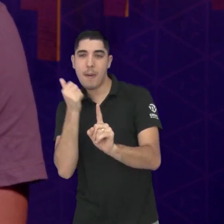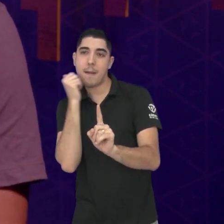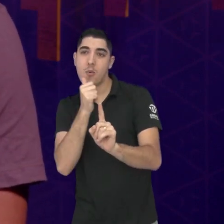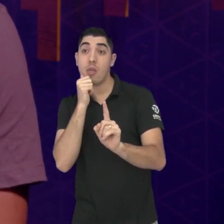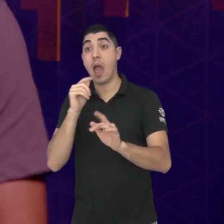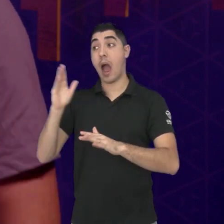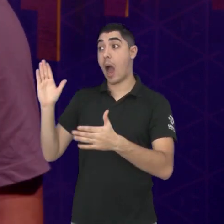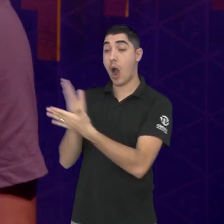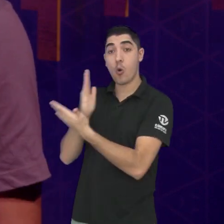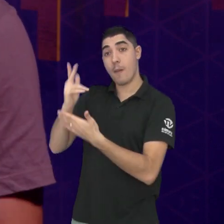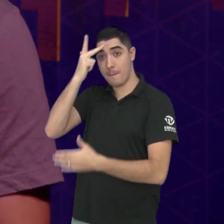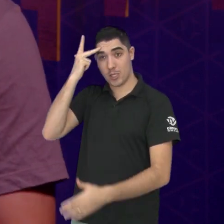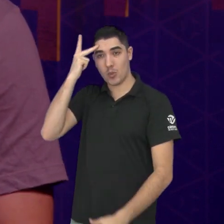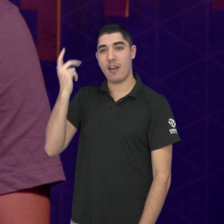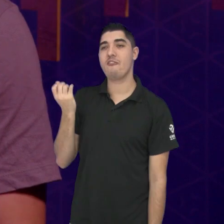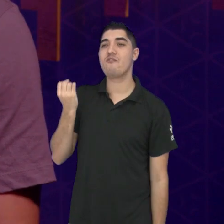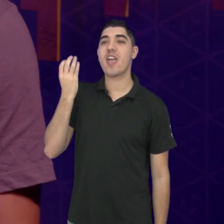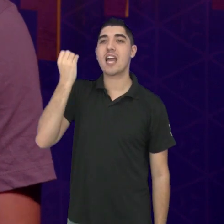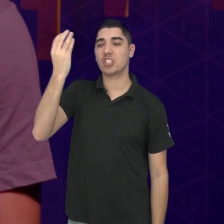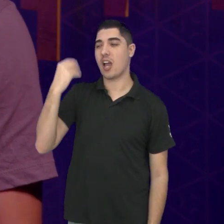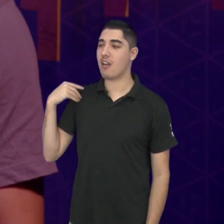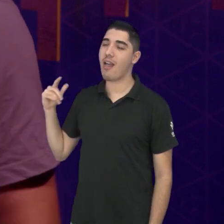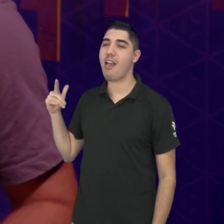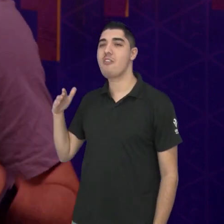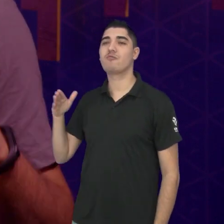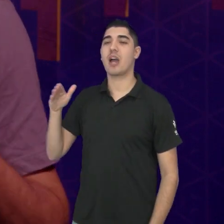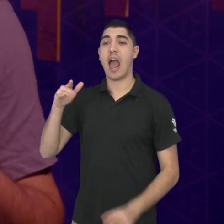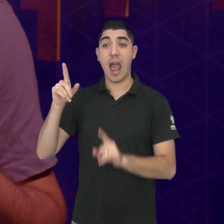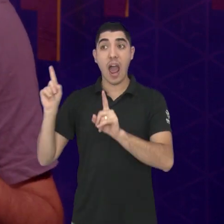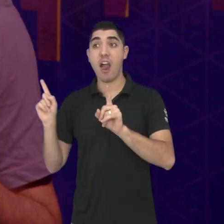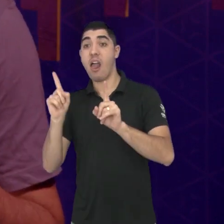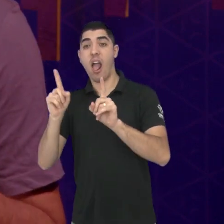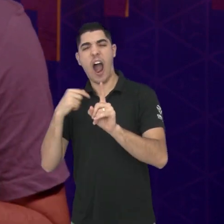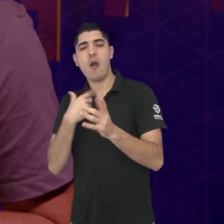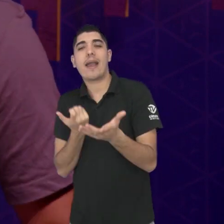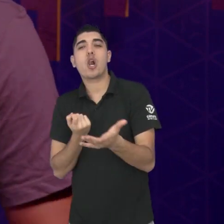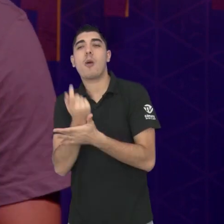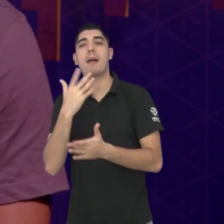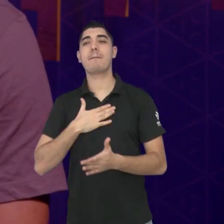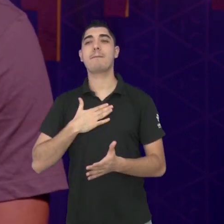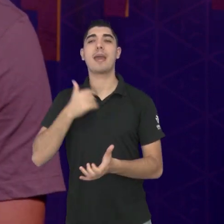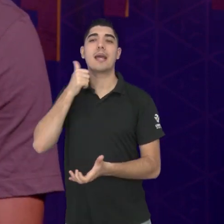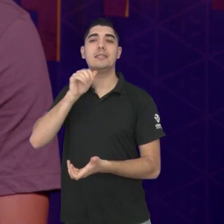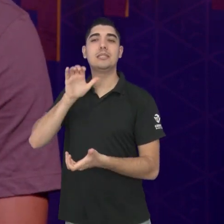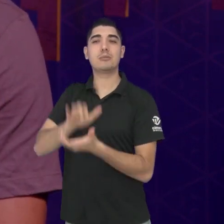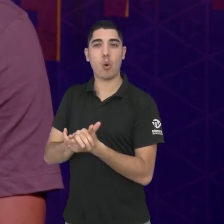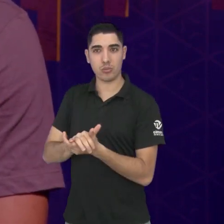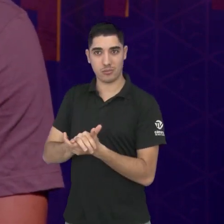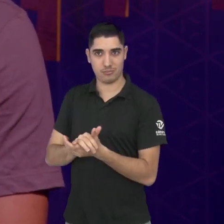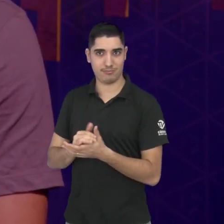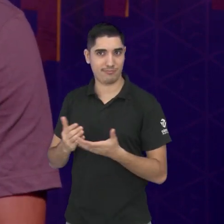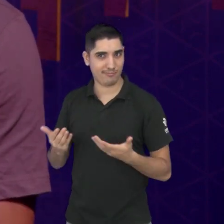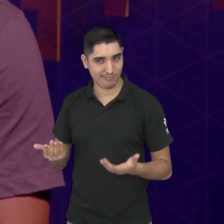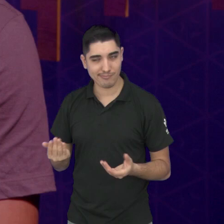passam por lá compram uma esposa. E ainda naquela pesquisa que a gente fez,